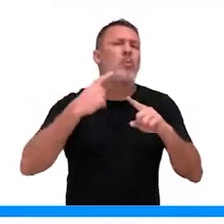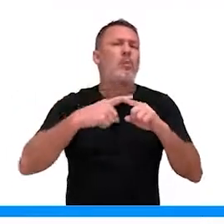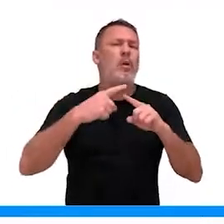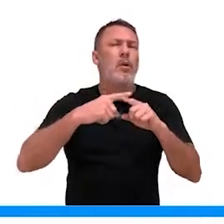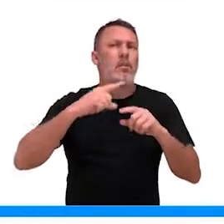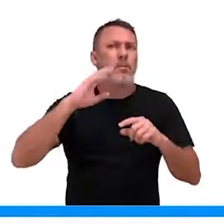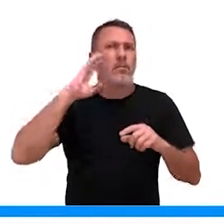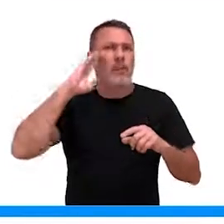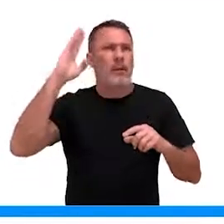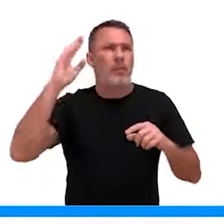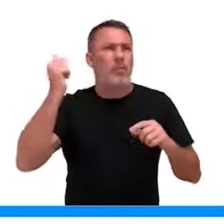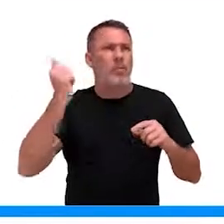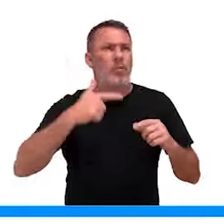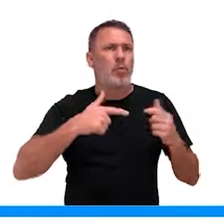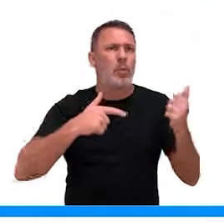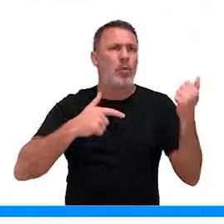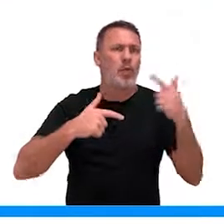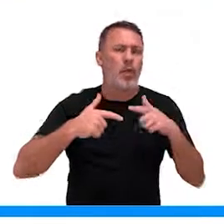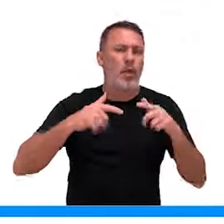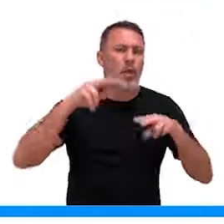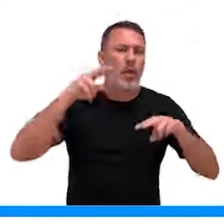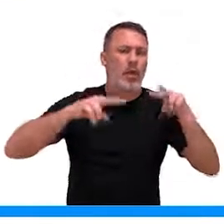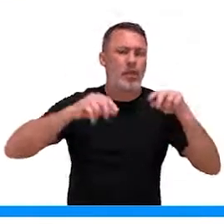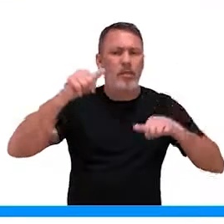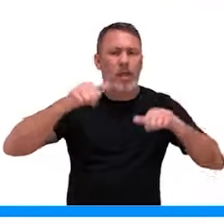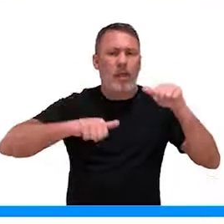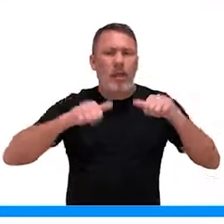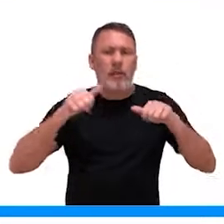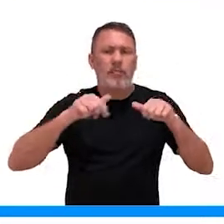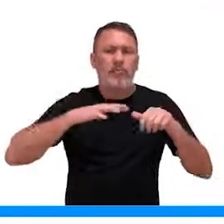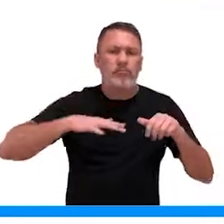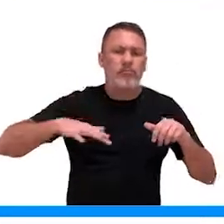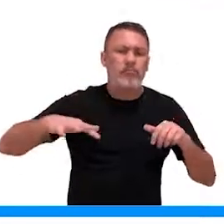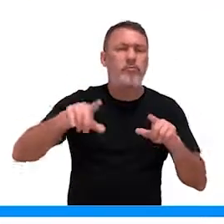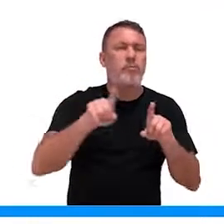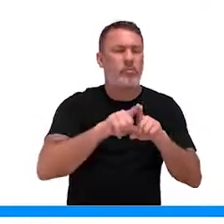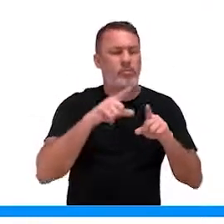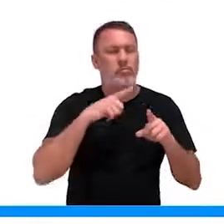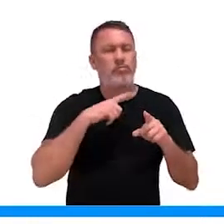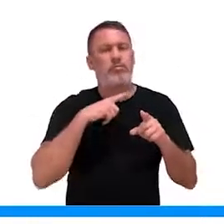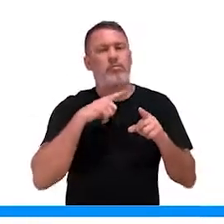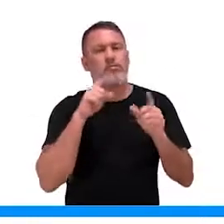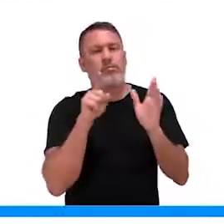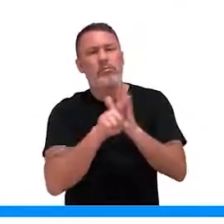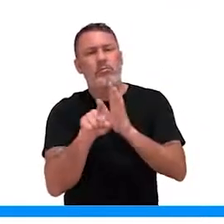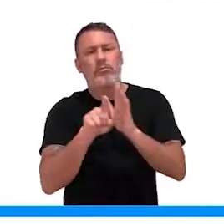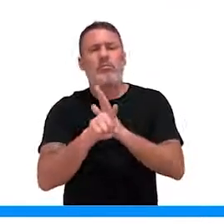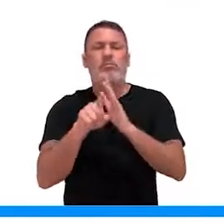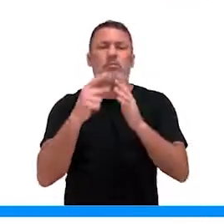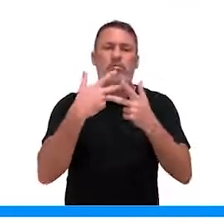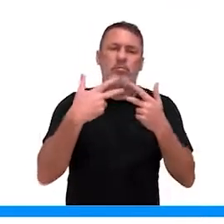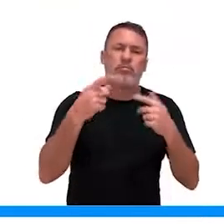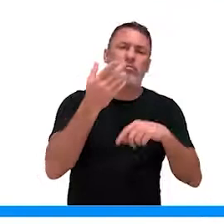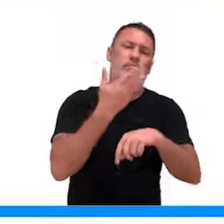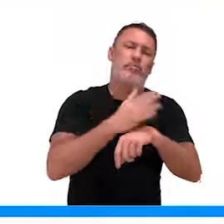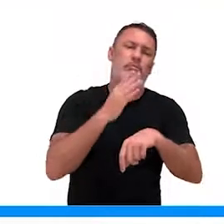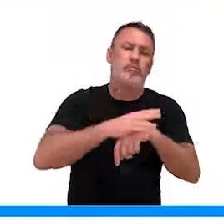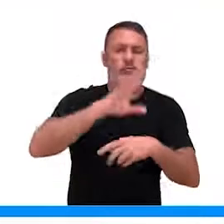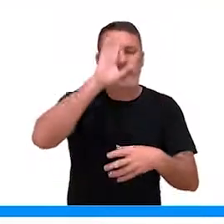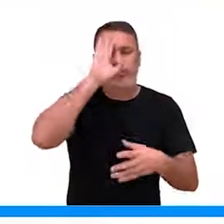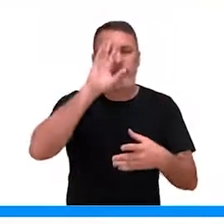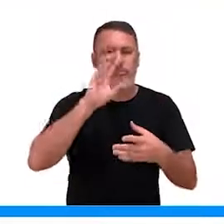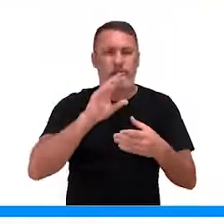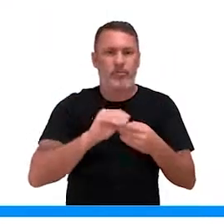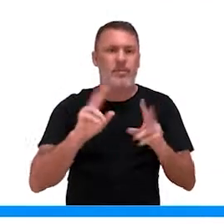prioridade de análise e assim também faremos algumas questões para você consolidar a sua preparação em relação a